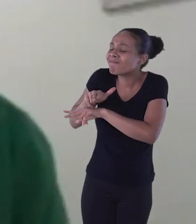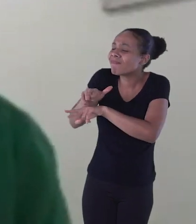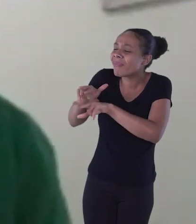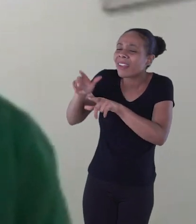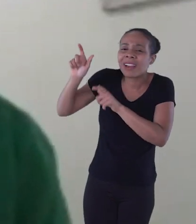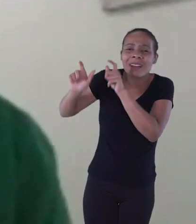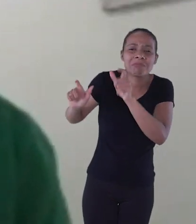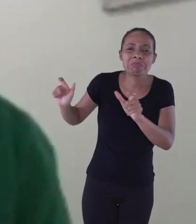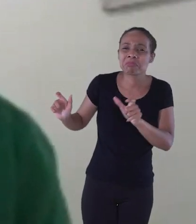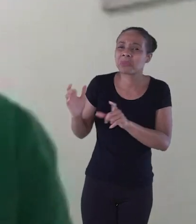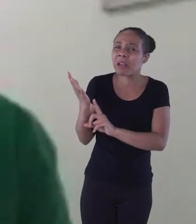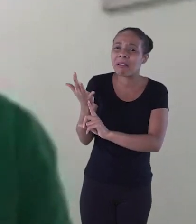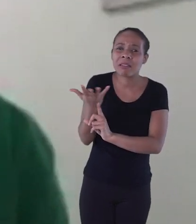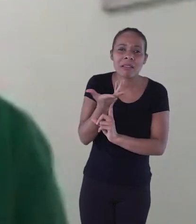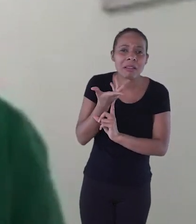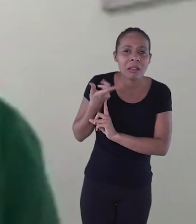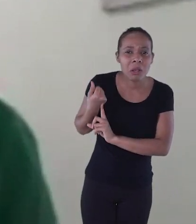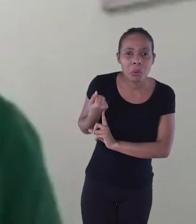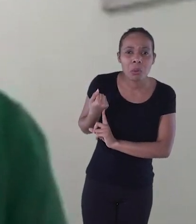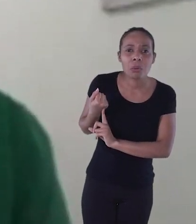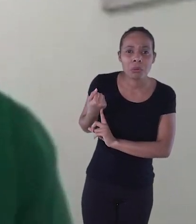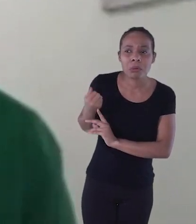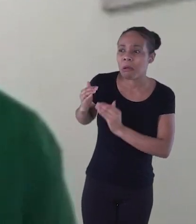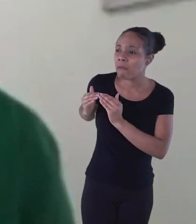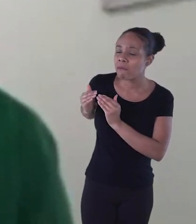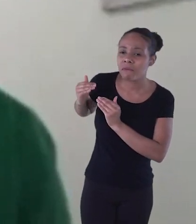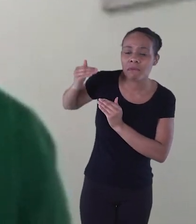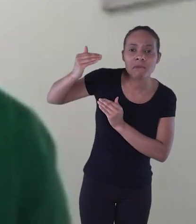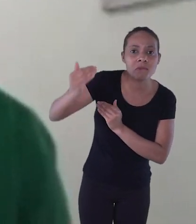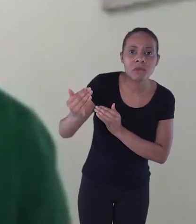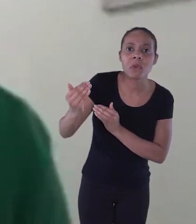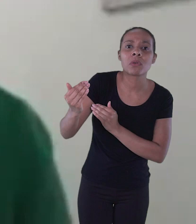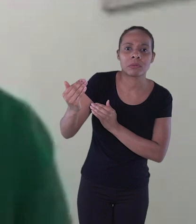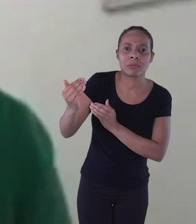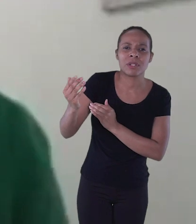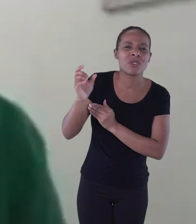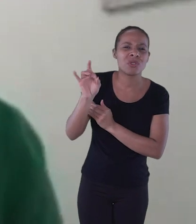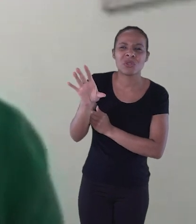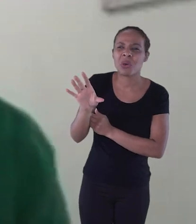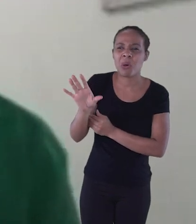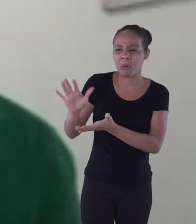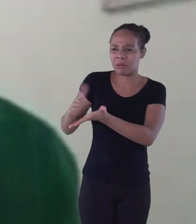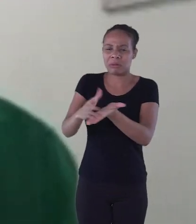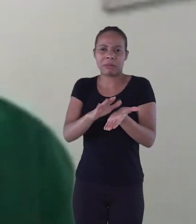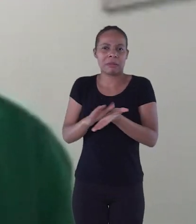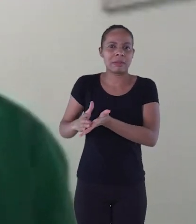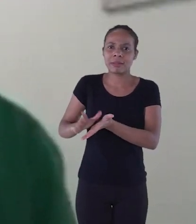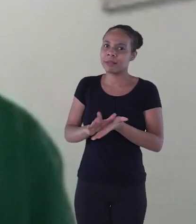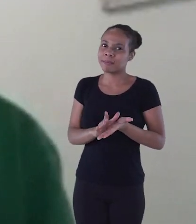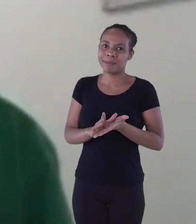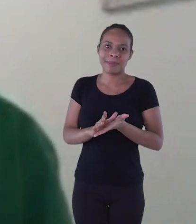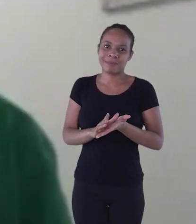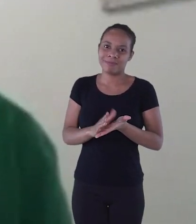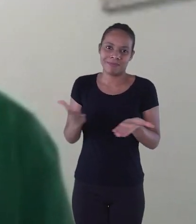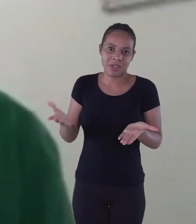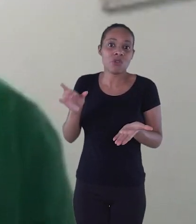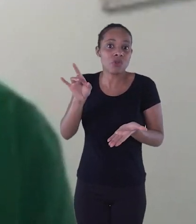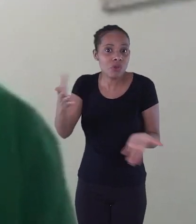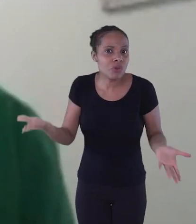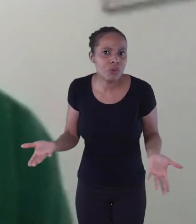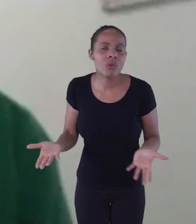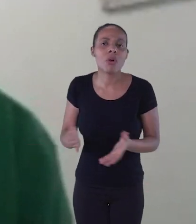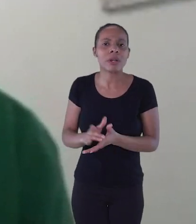faziam o quê? Uma coisa fora daquilo que, daquela caixinha. Eles não eram sambistas, eles não faziam samba, faziam uma